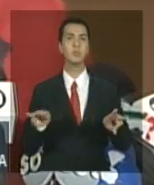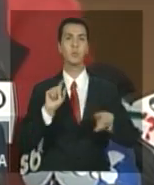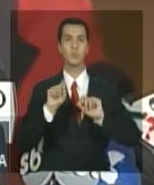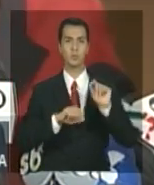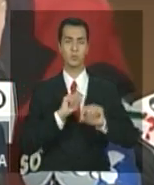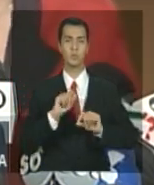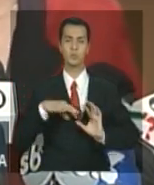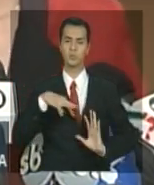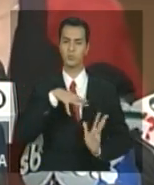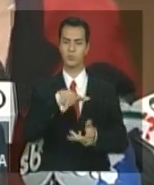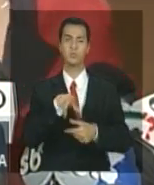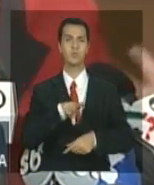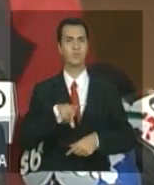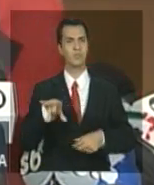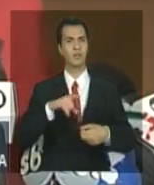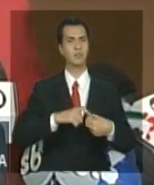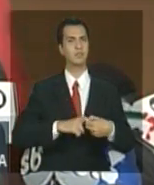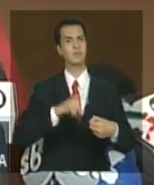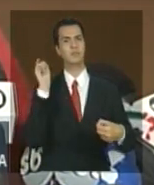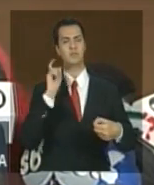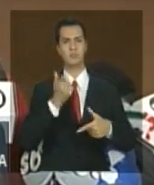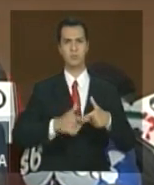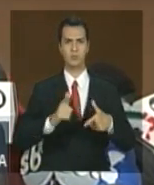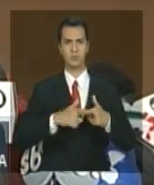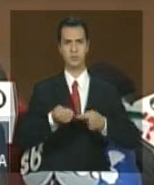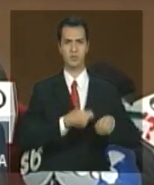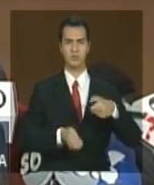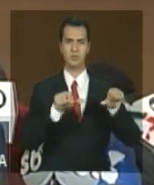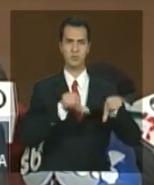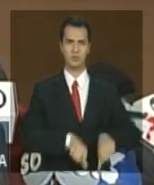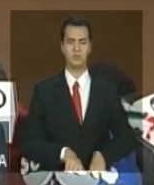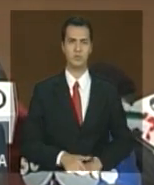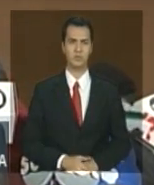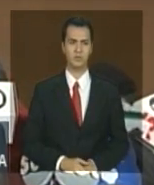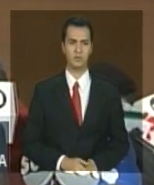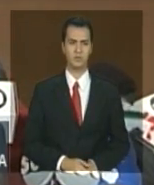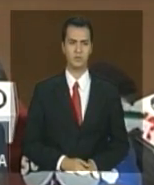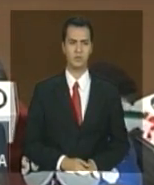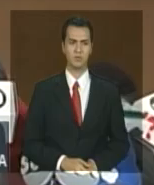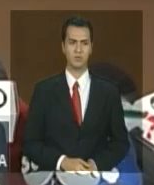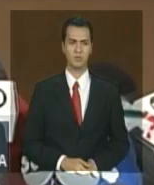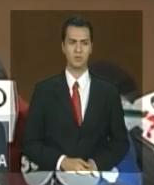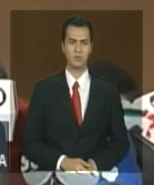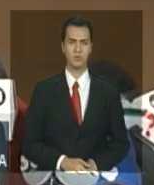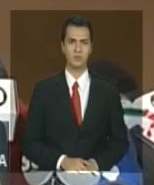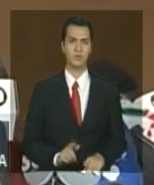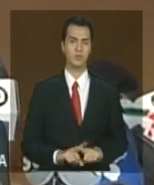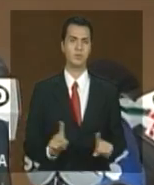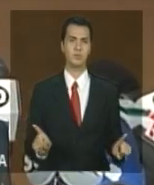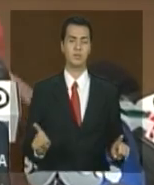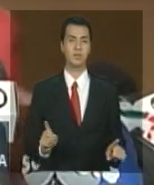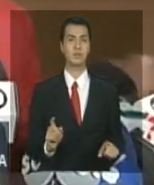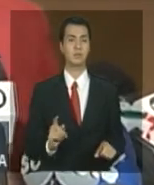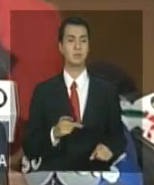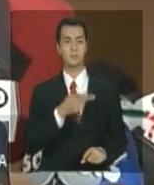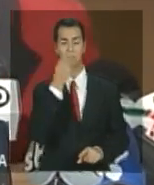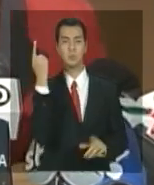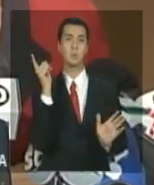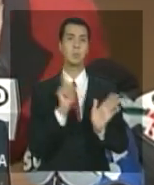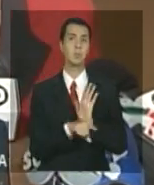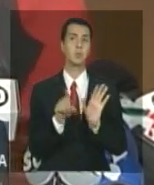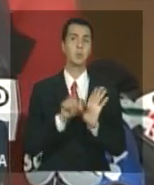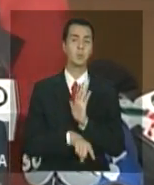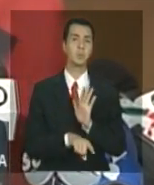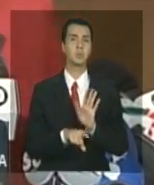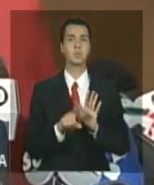acabar saindo disso, né? Que os países vão sair disso. Presidente, agora ninguém discute, ninguém questiona como? Se há ou não esse